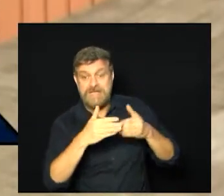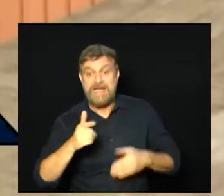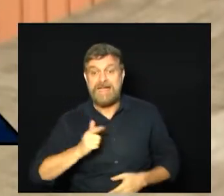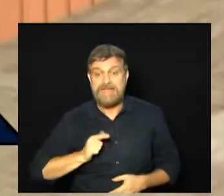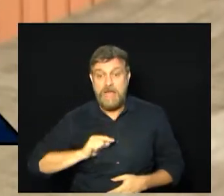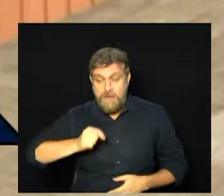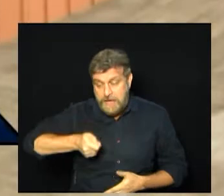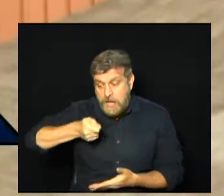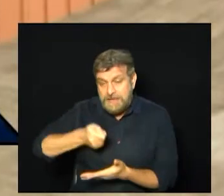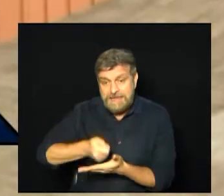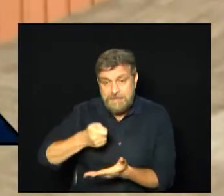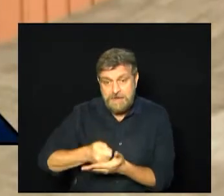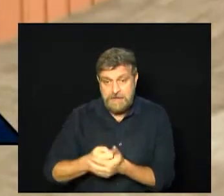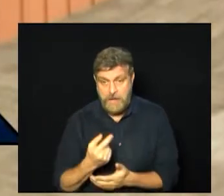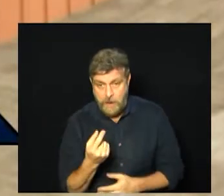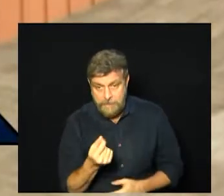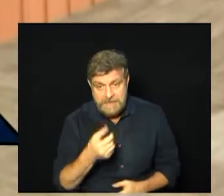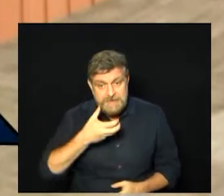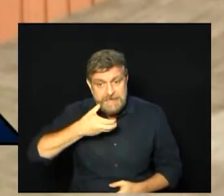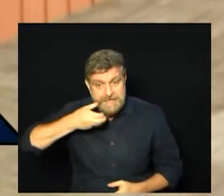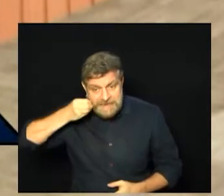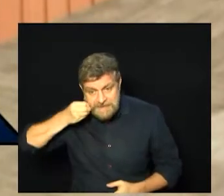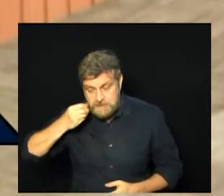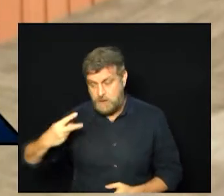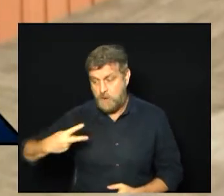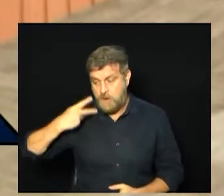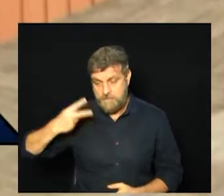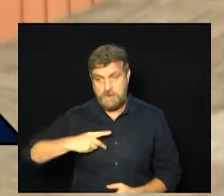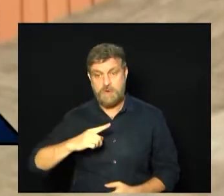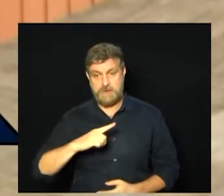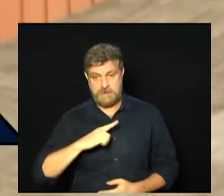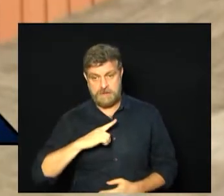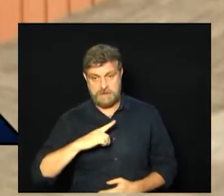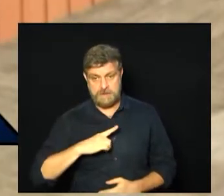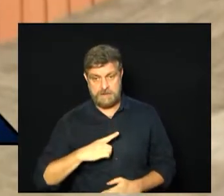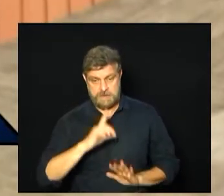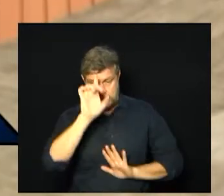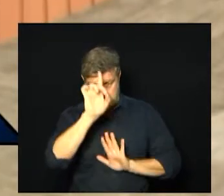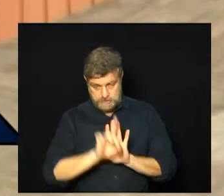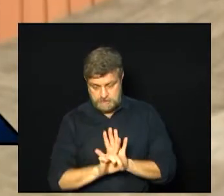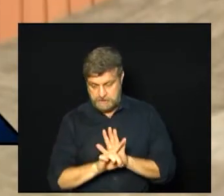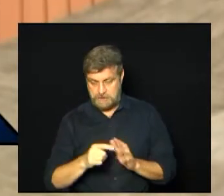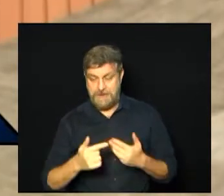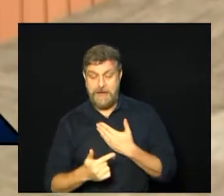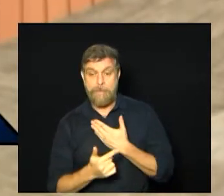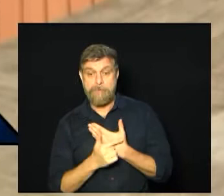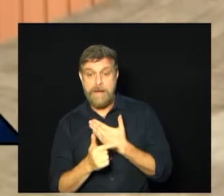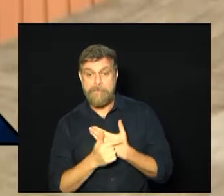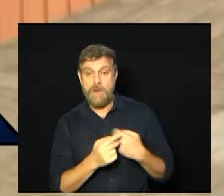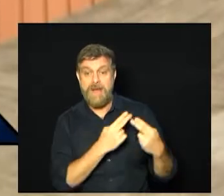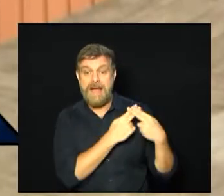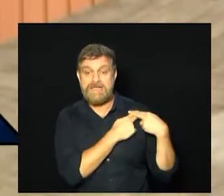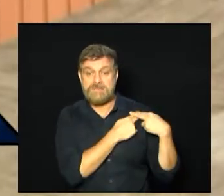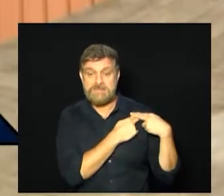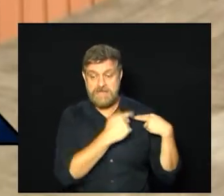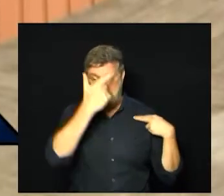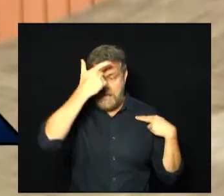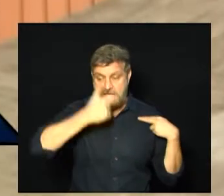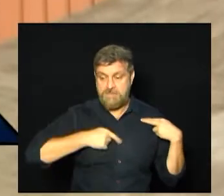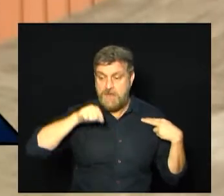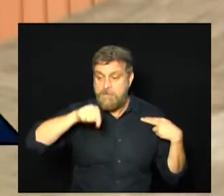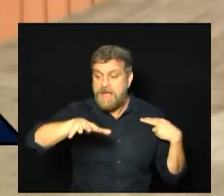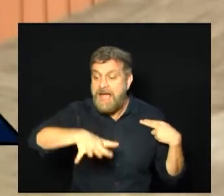já determinando um valor que o vereador teria a prerrogativa de de